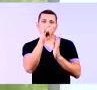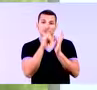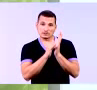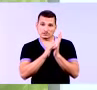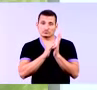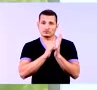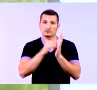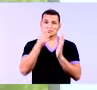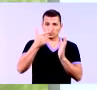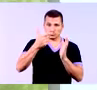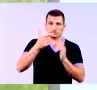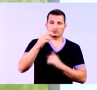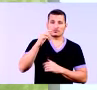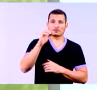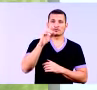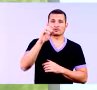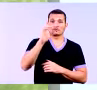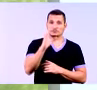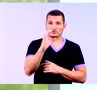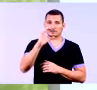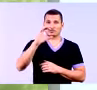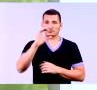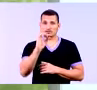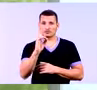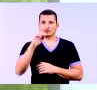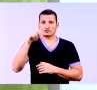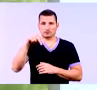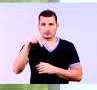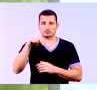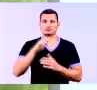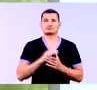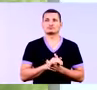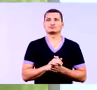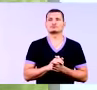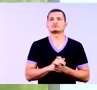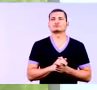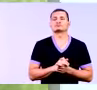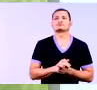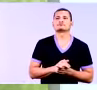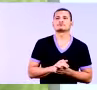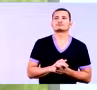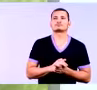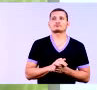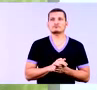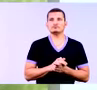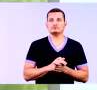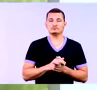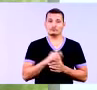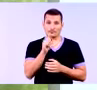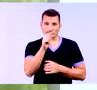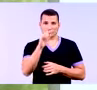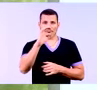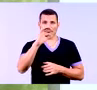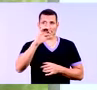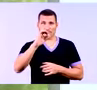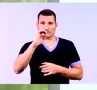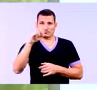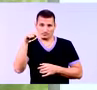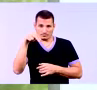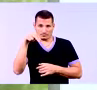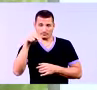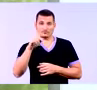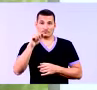modelo, a instalação do modelo CDN, Content Delivery Network. Esse modelo, como eu disse no início,